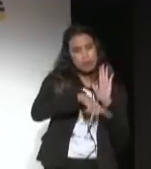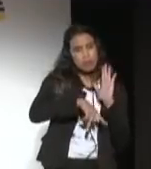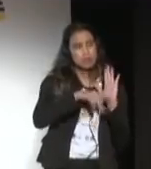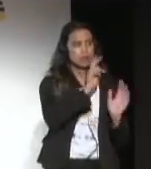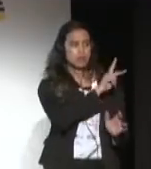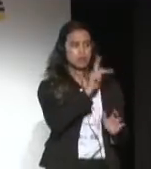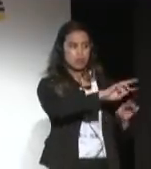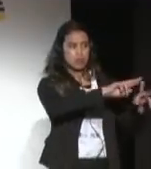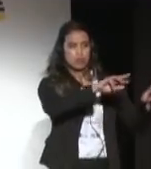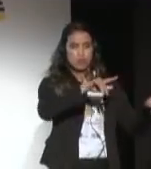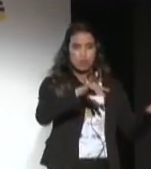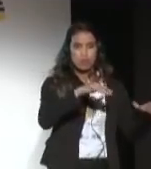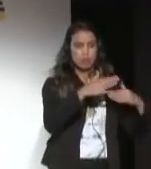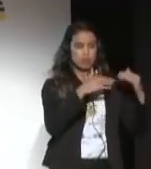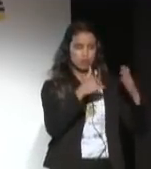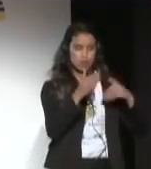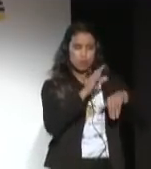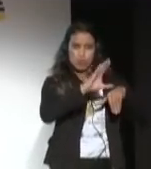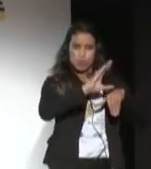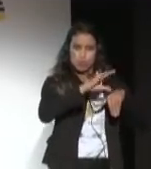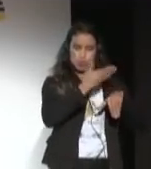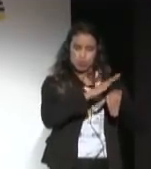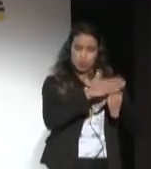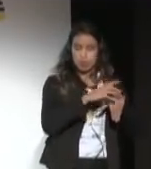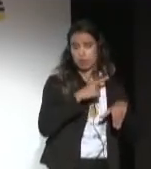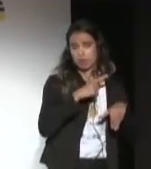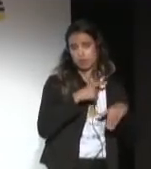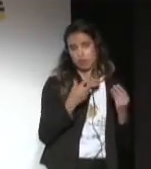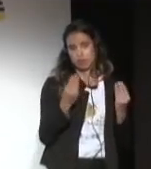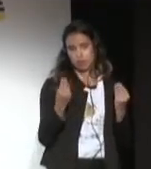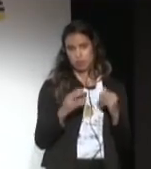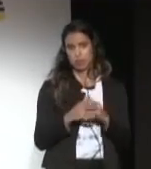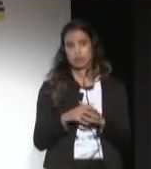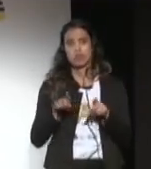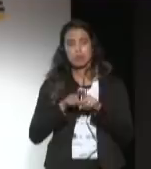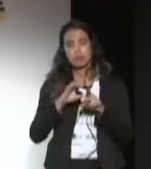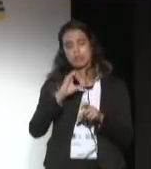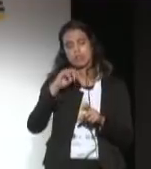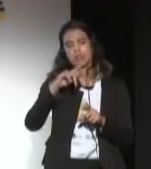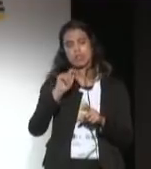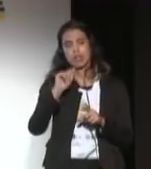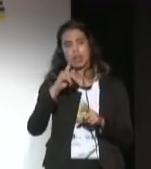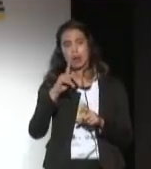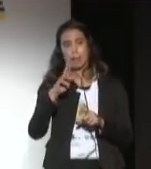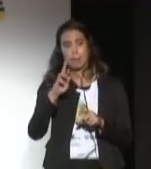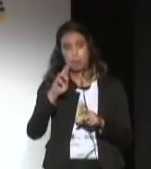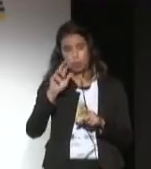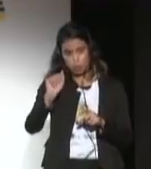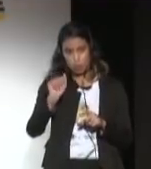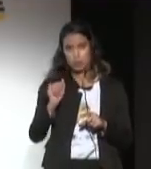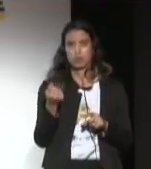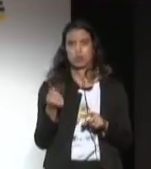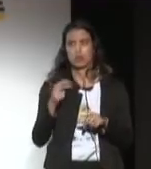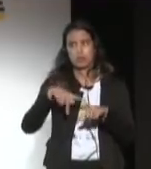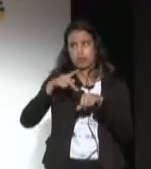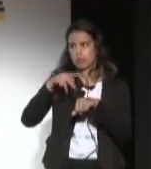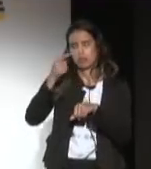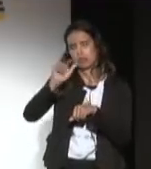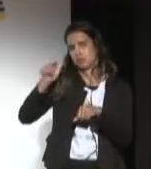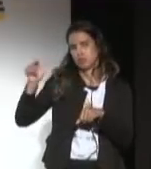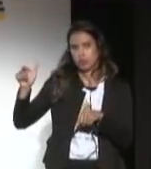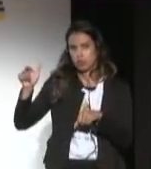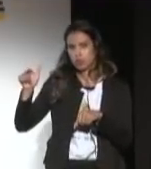que os professores recebem. O preparo em Singapura e na Finlândia e em outros países